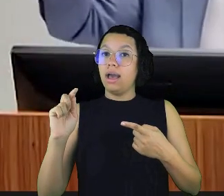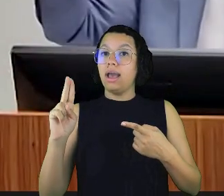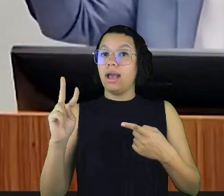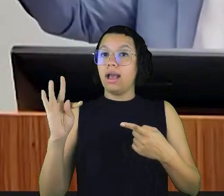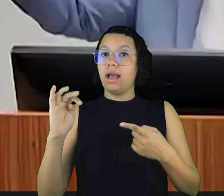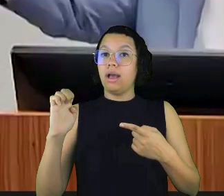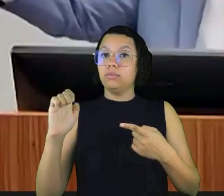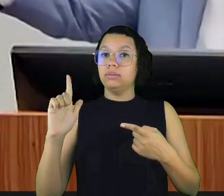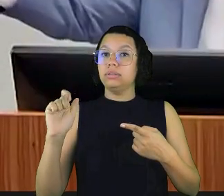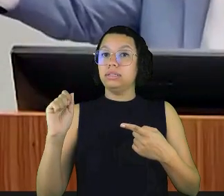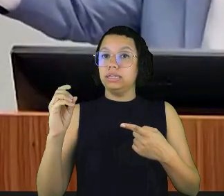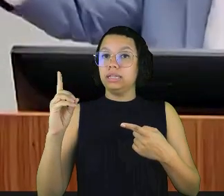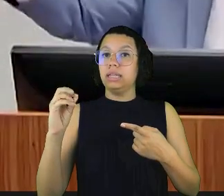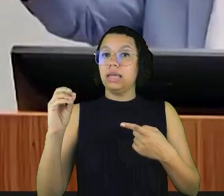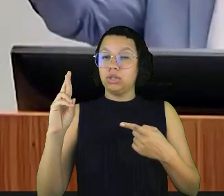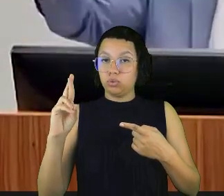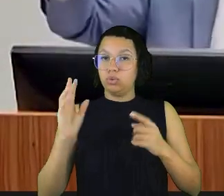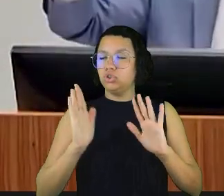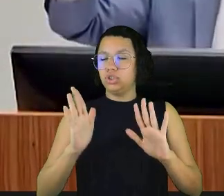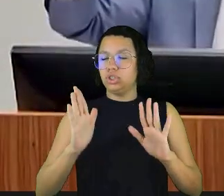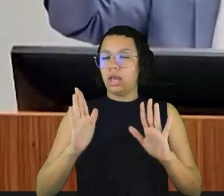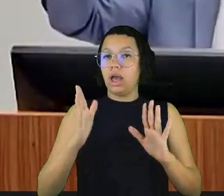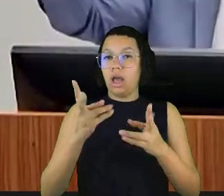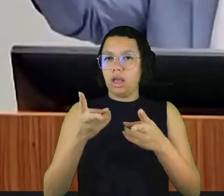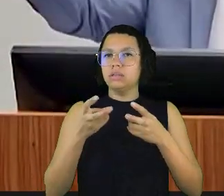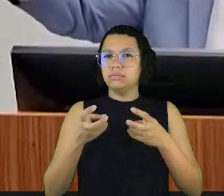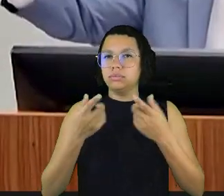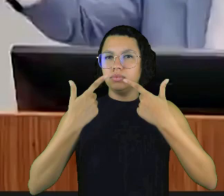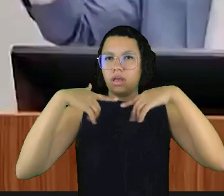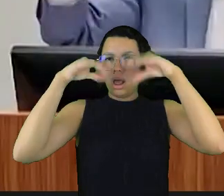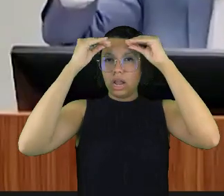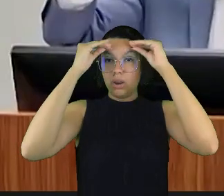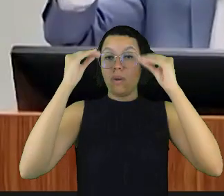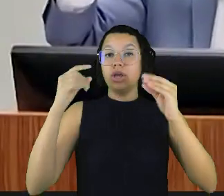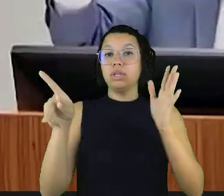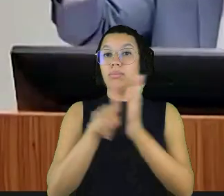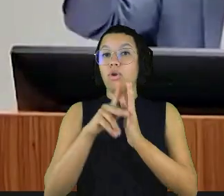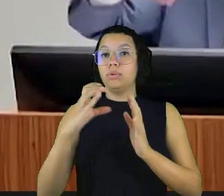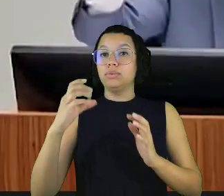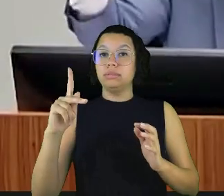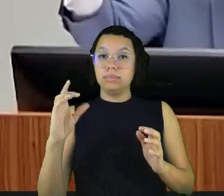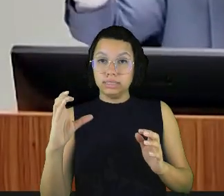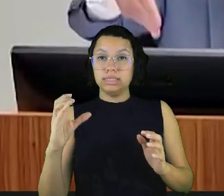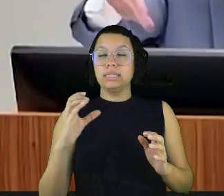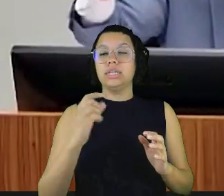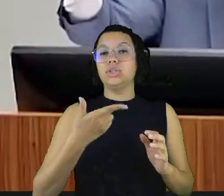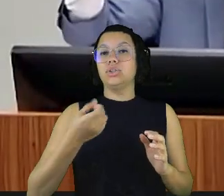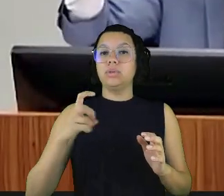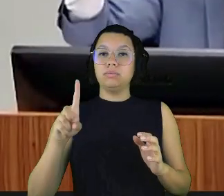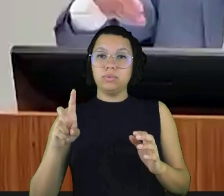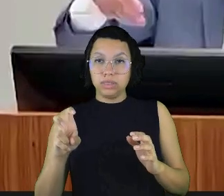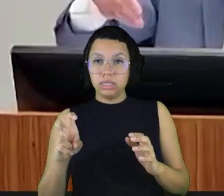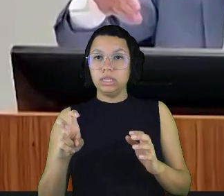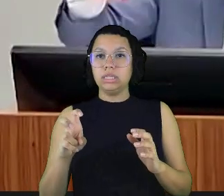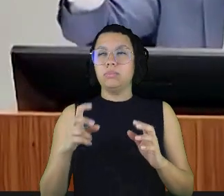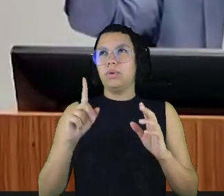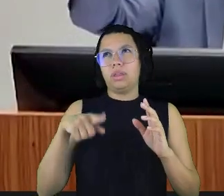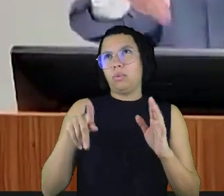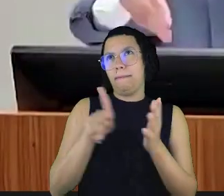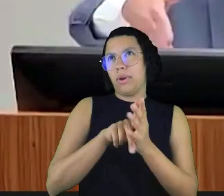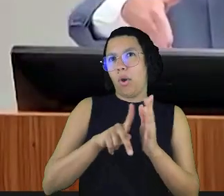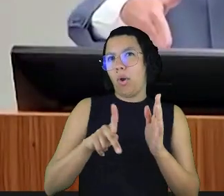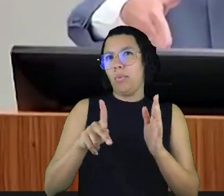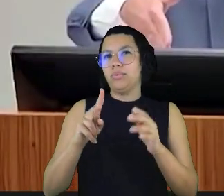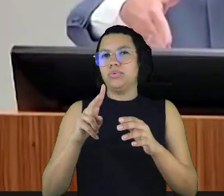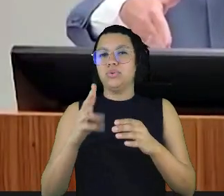já considerando a linguagem do Código de Processo Civil, né, de 2015, porque não se trataria propriamente de uma tutela antecipada,